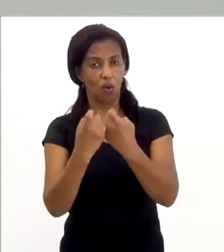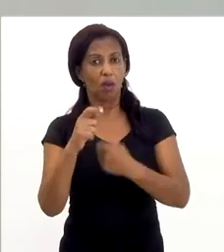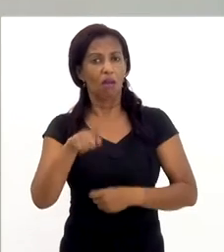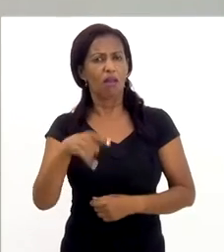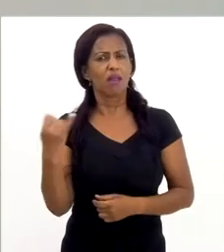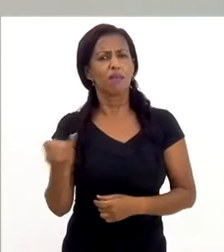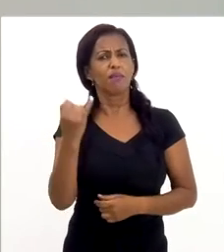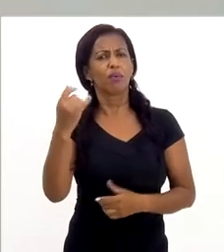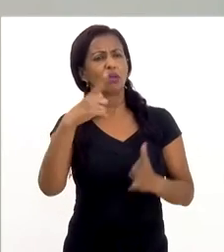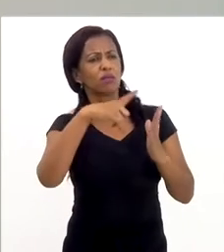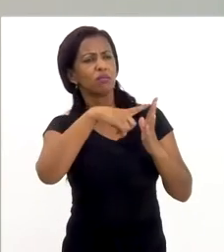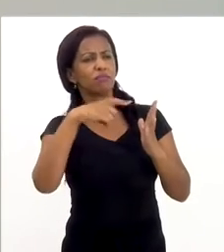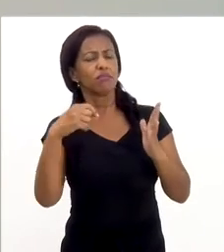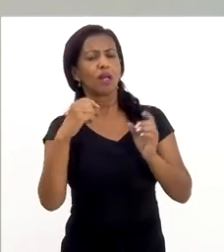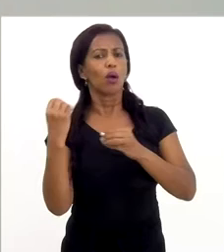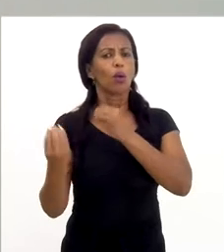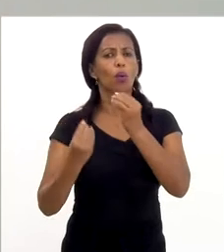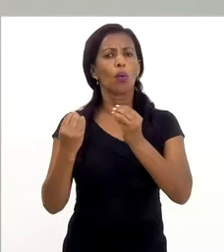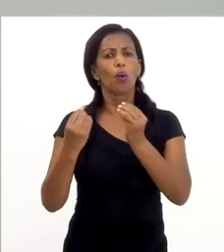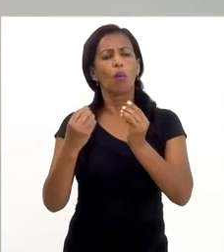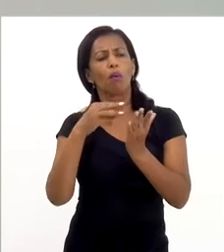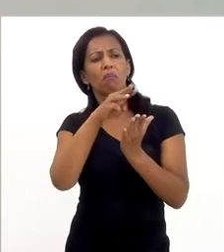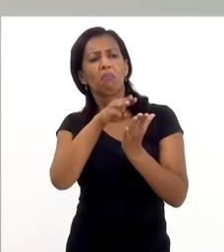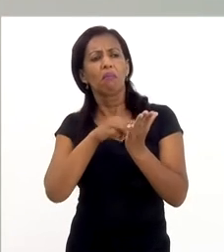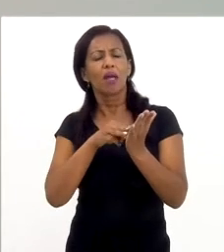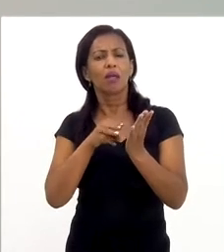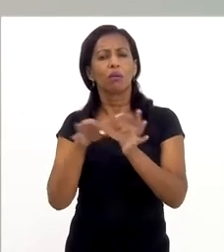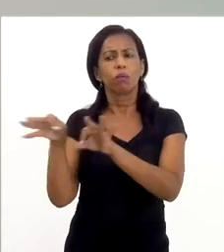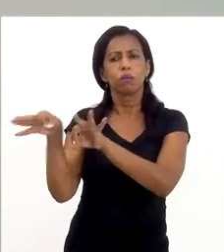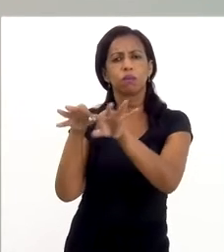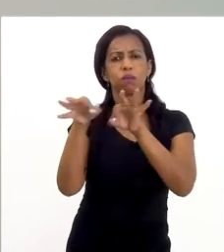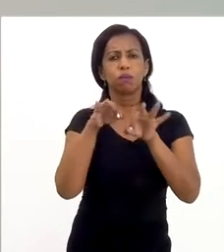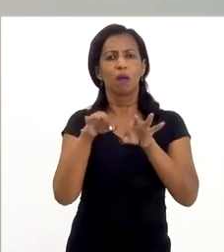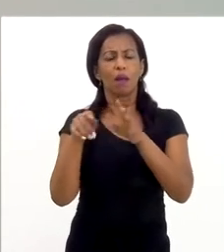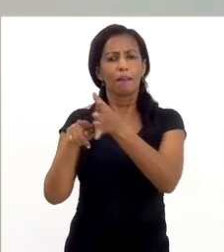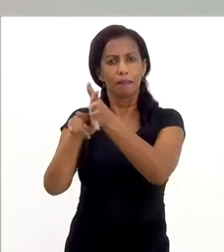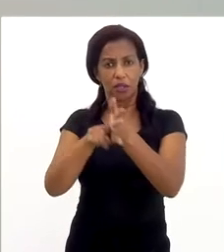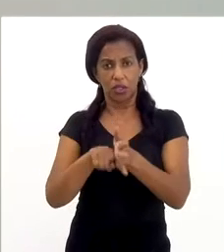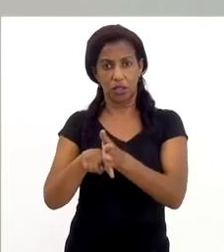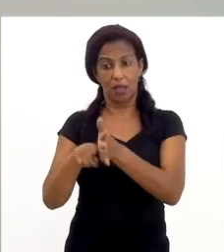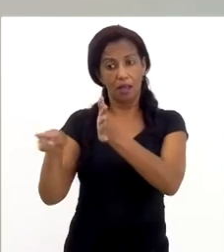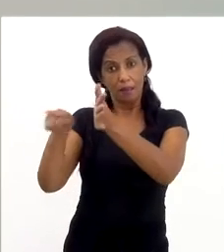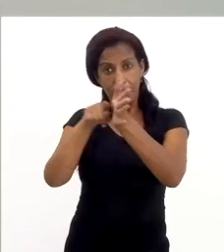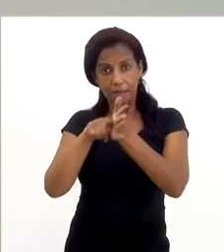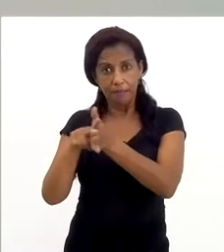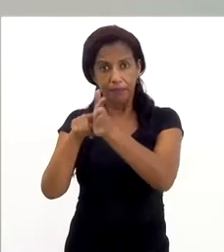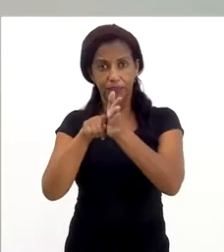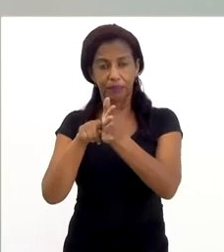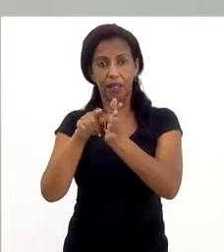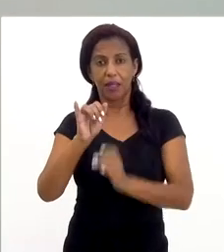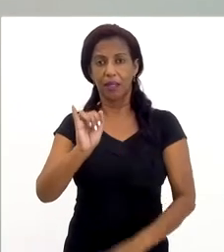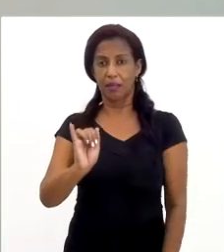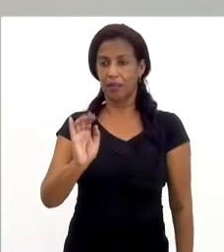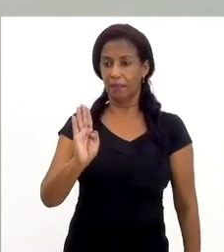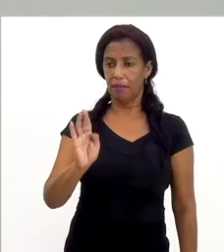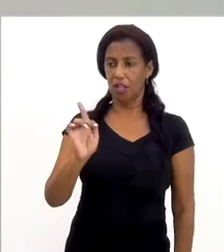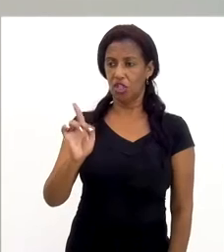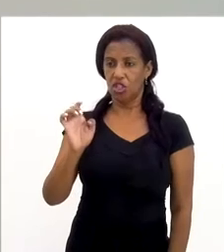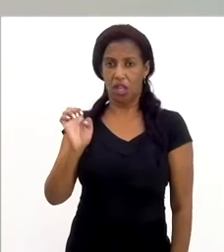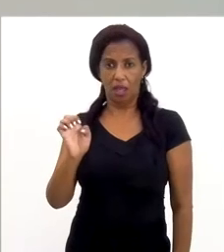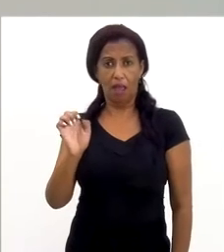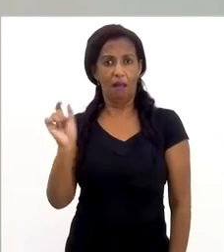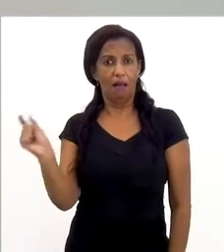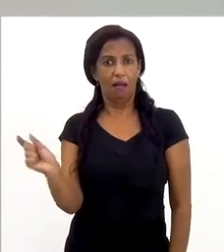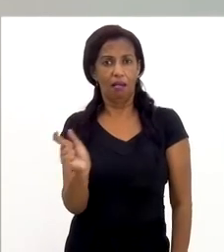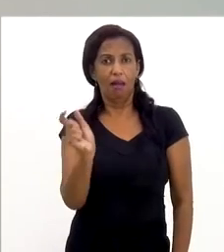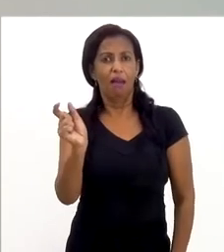como você mencionou é importante destacar a metodologia da pesquisa né então é uma pesquisa do IBGE a pense ela é feita por